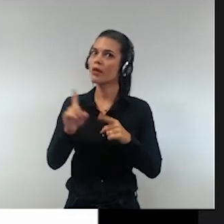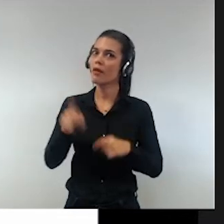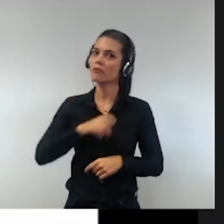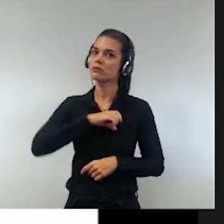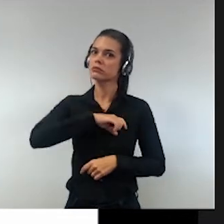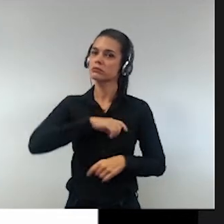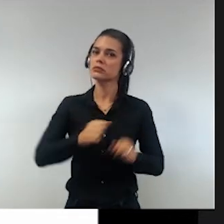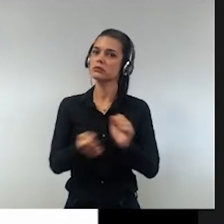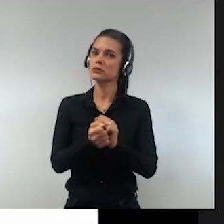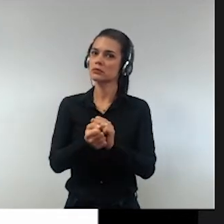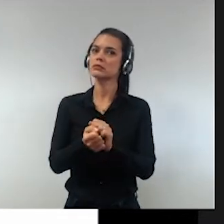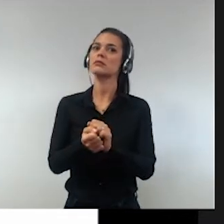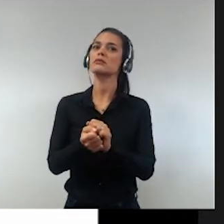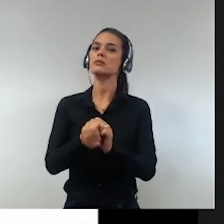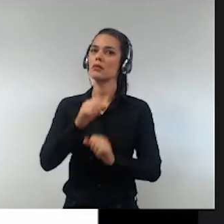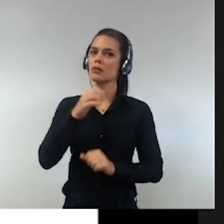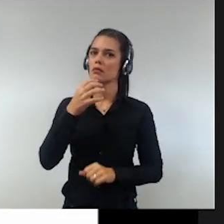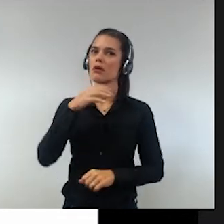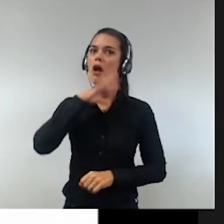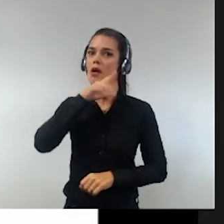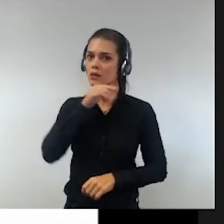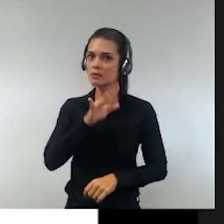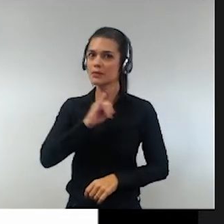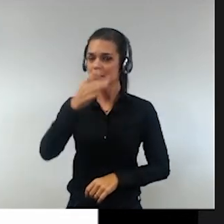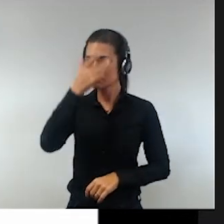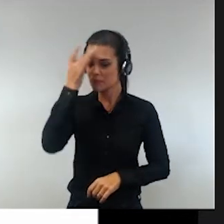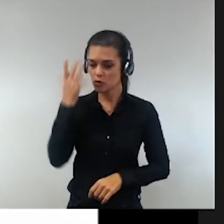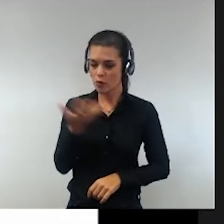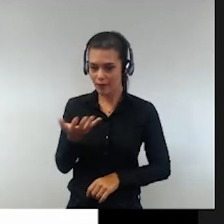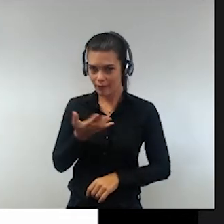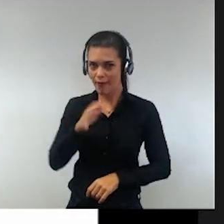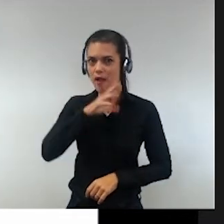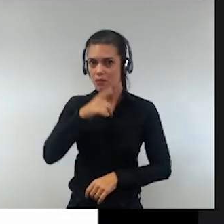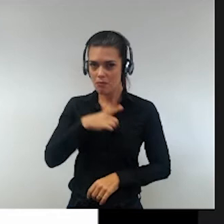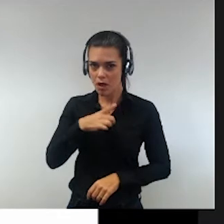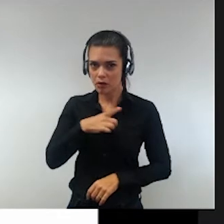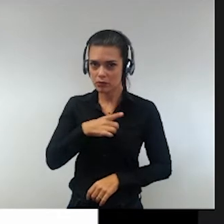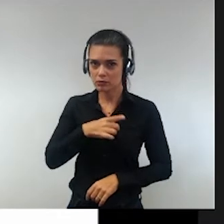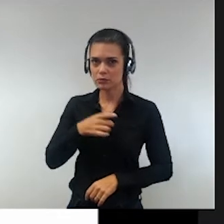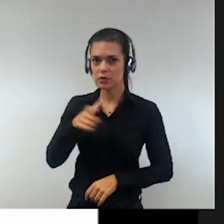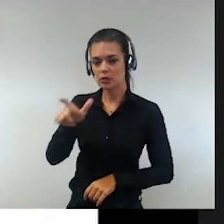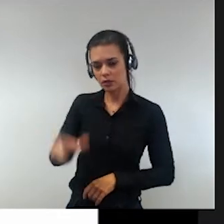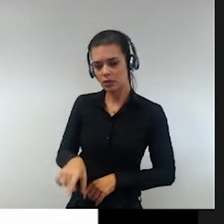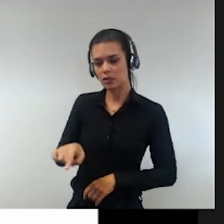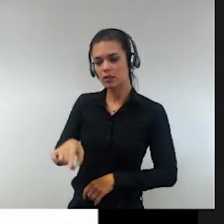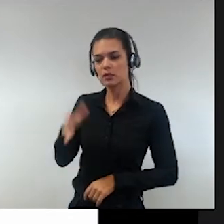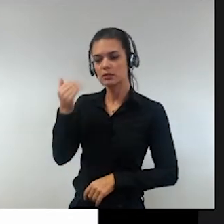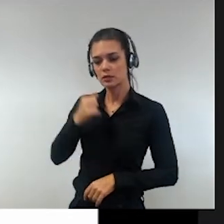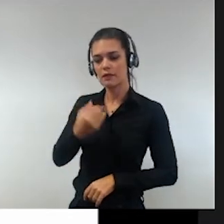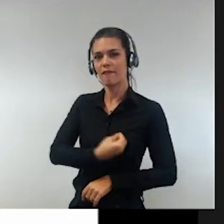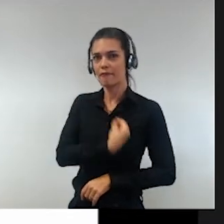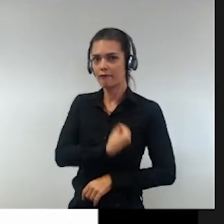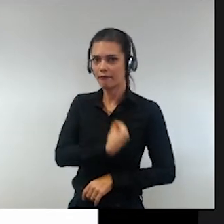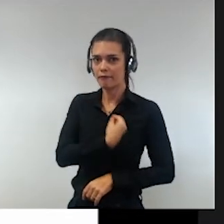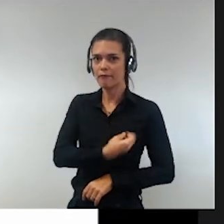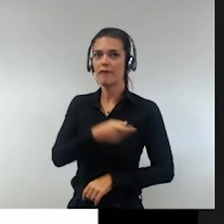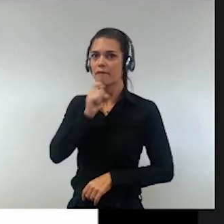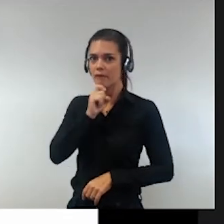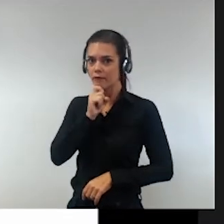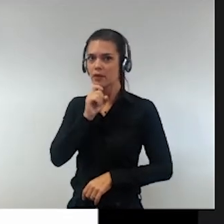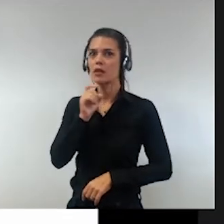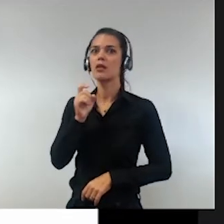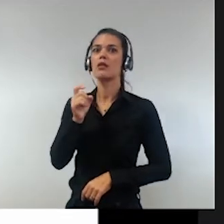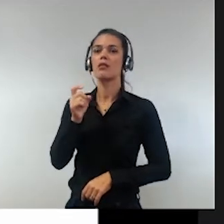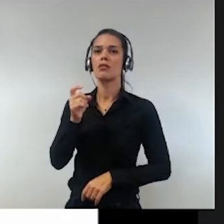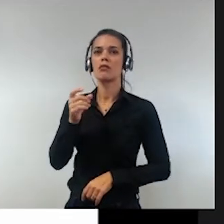Então é preciso que quem quer ter animal tenha consciência que o animal é um ser vivo, sente fome, sente frio, sente